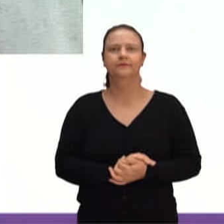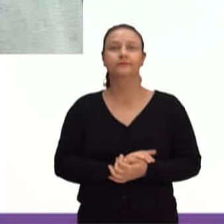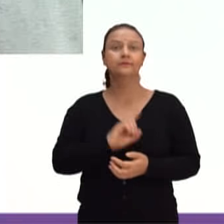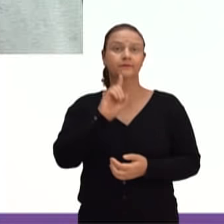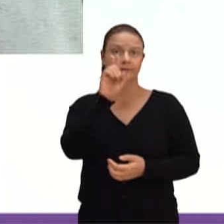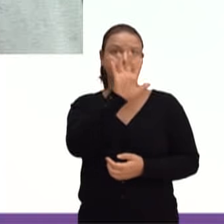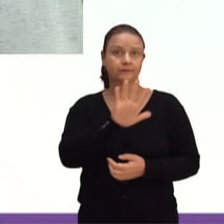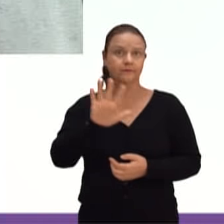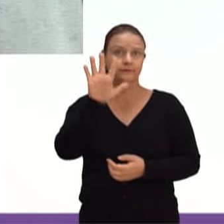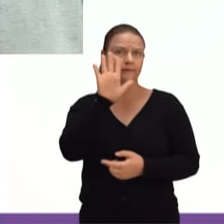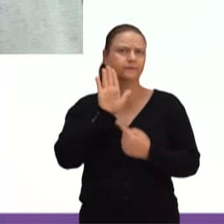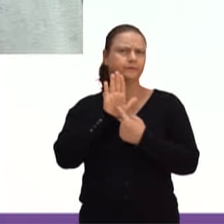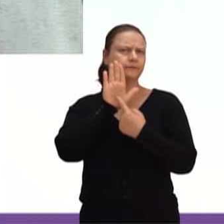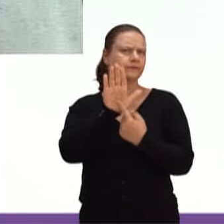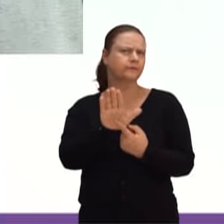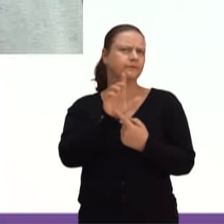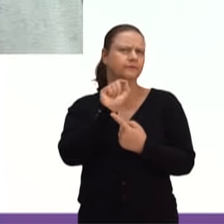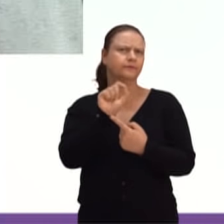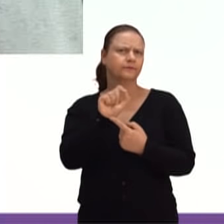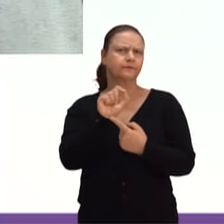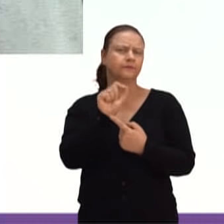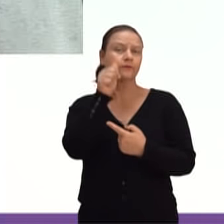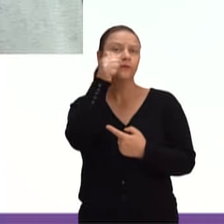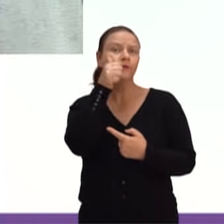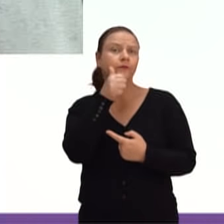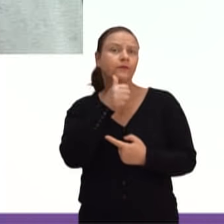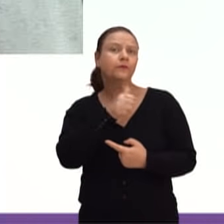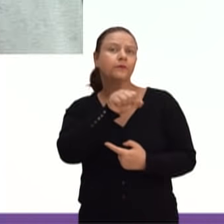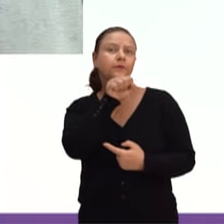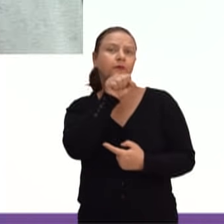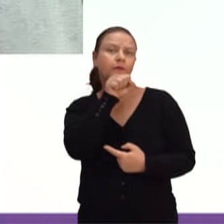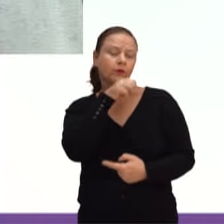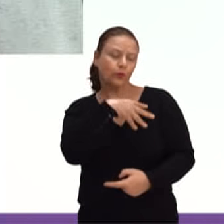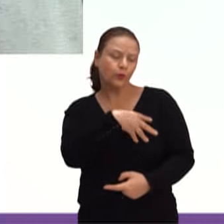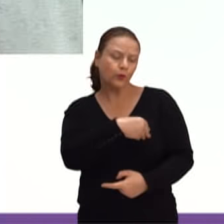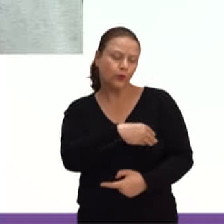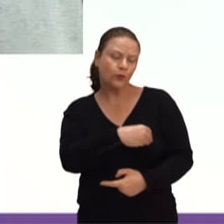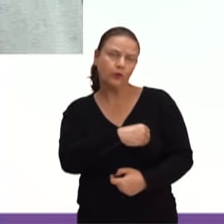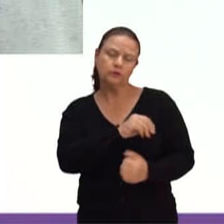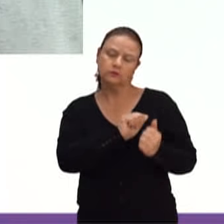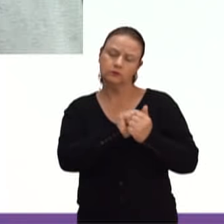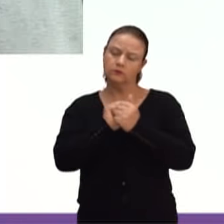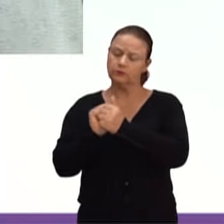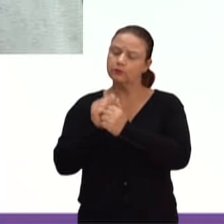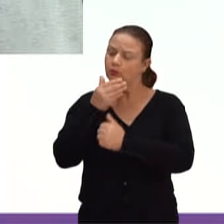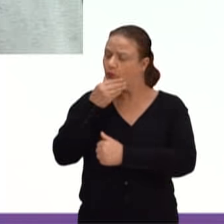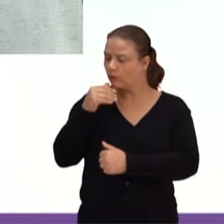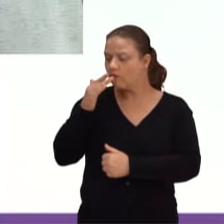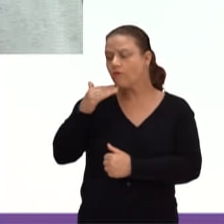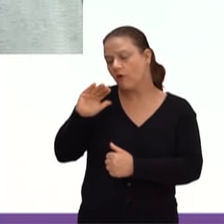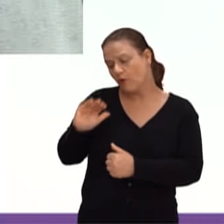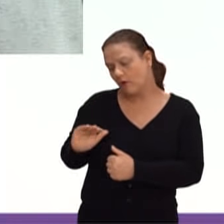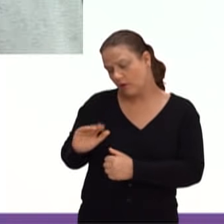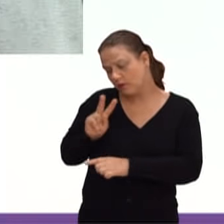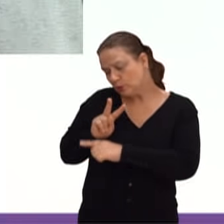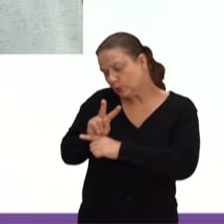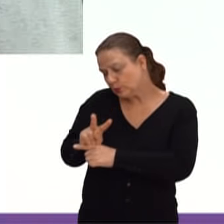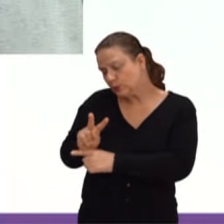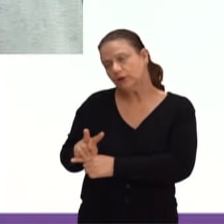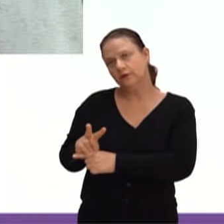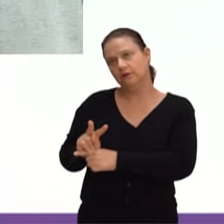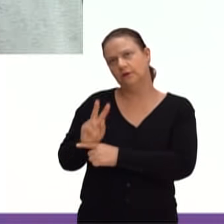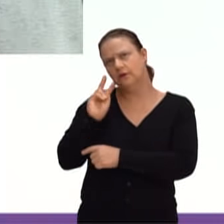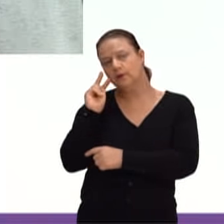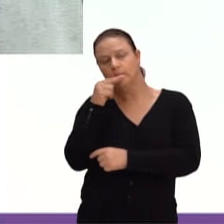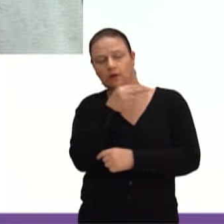Essa imagem está retratando uma ama de leite junto com o menino que ela cuidava. E repare que ela é